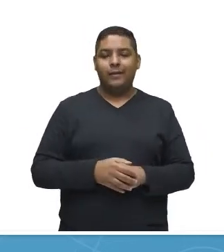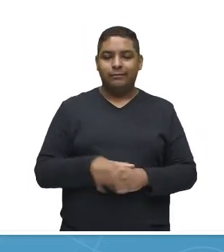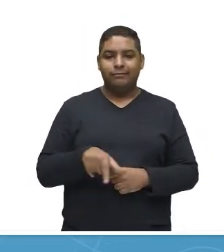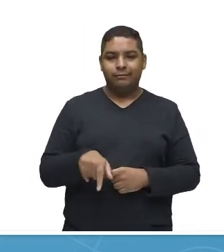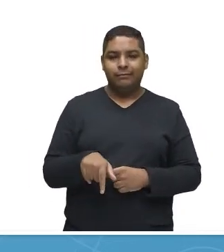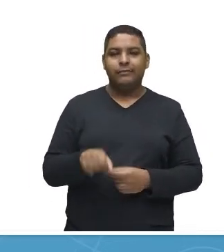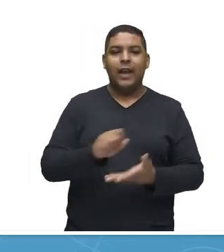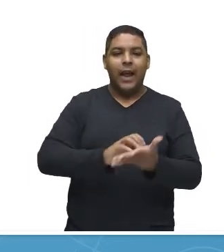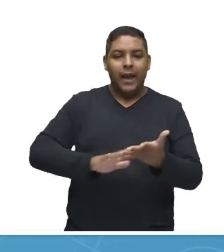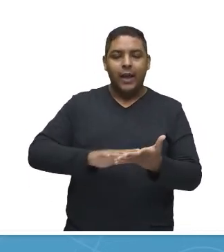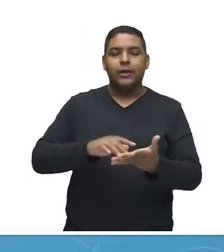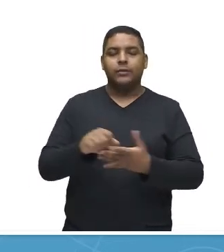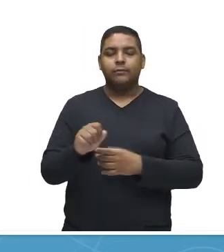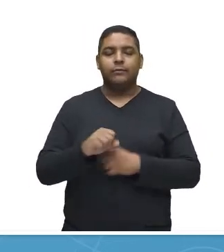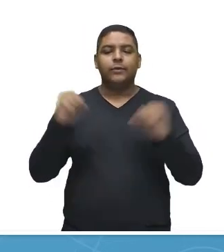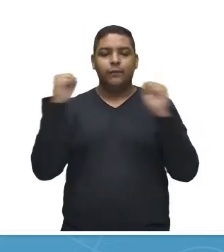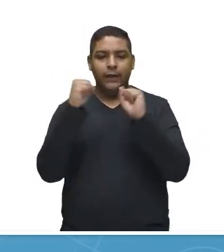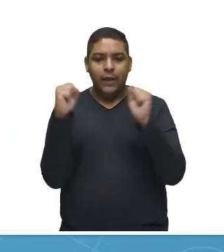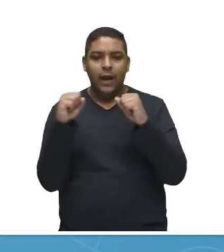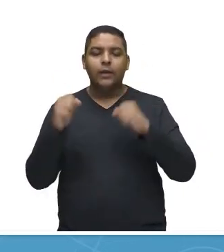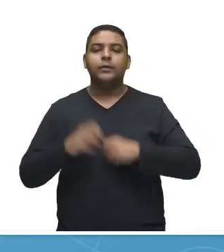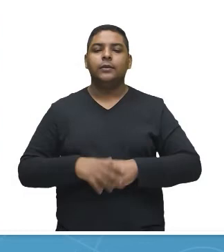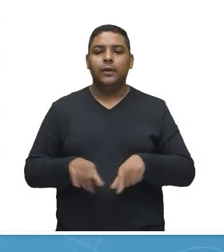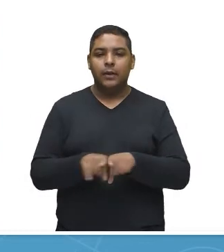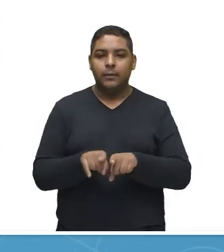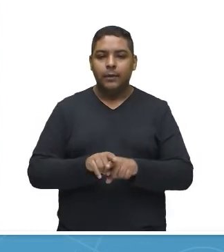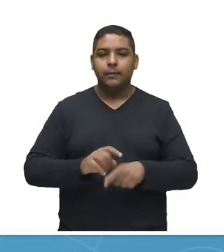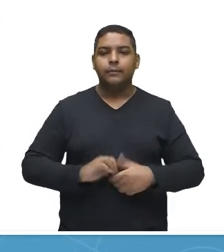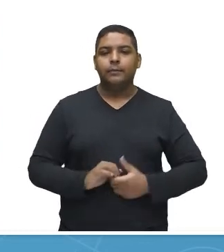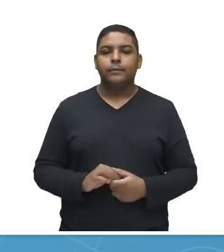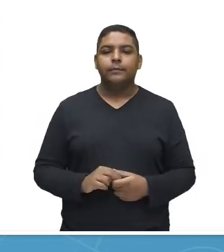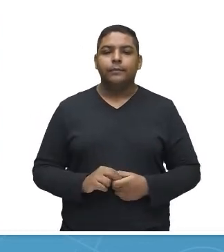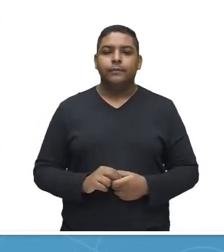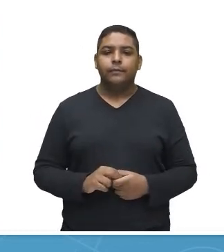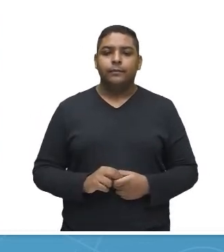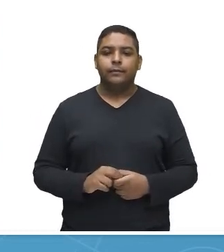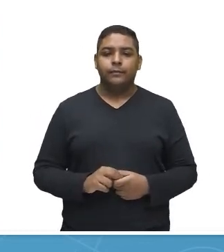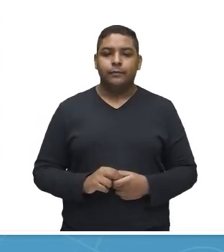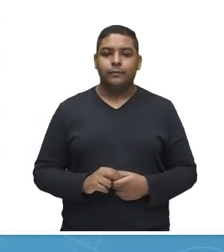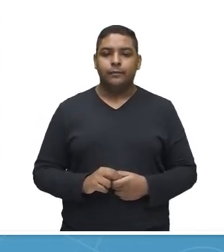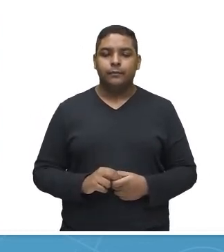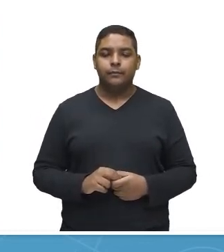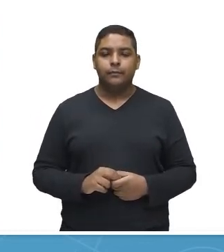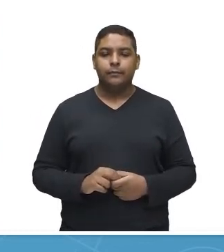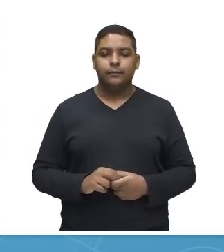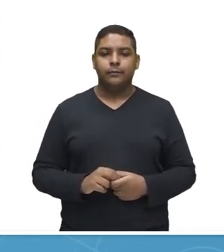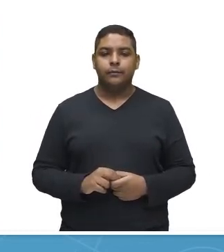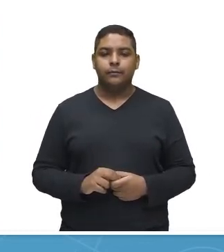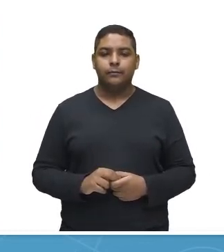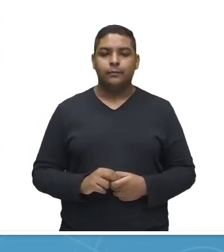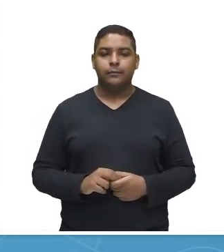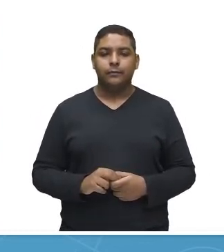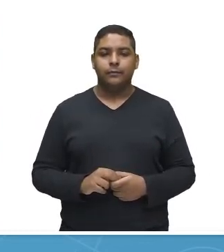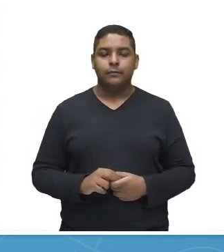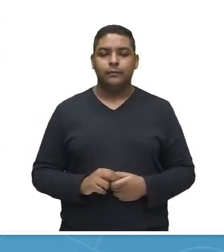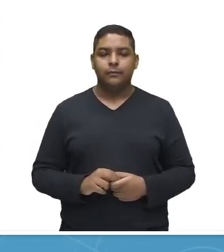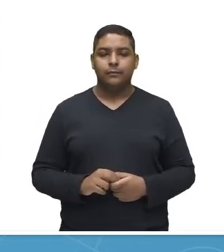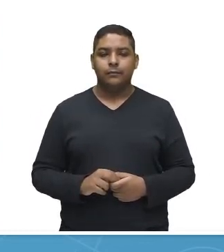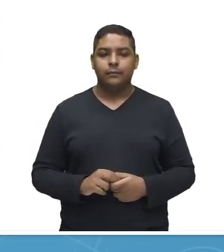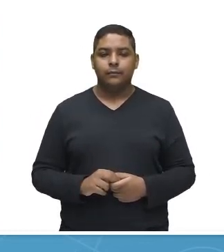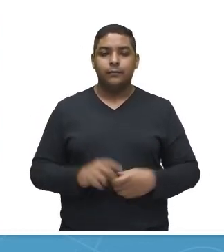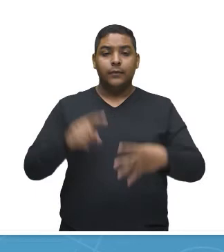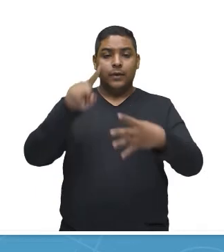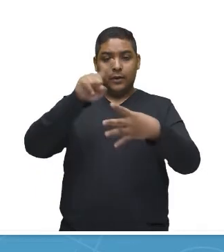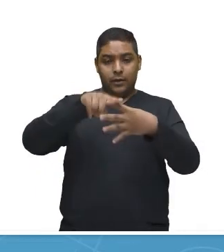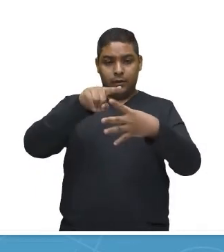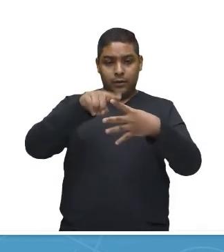são importantes para manter a nossa saúde, tá bom? Então, flexibilidade e força deve ser feito. E